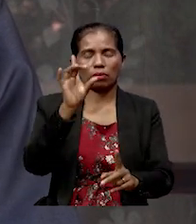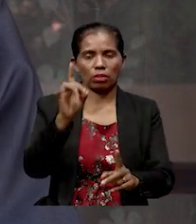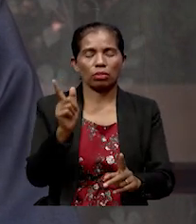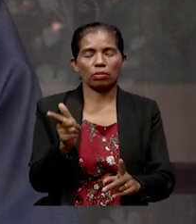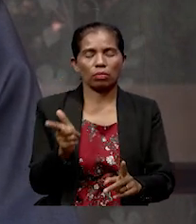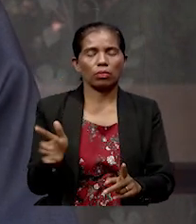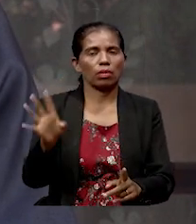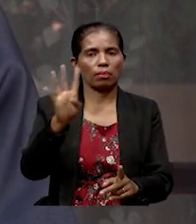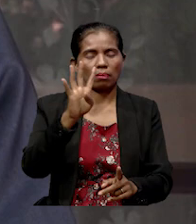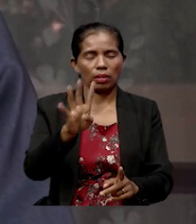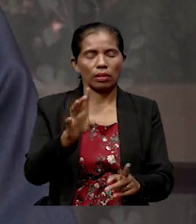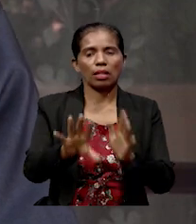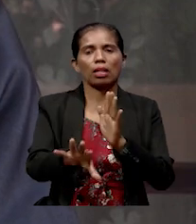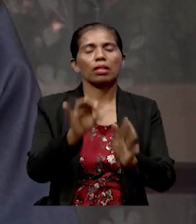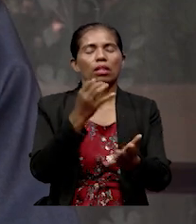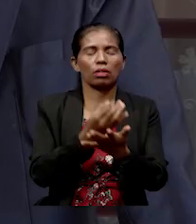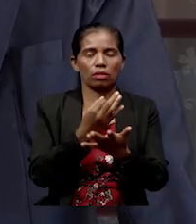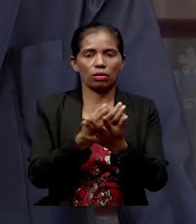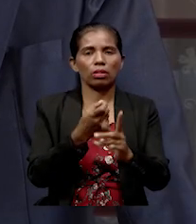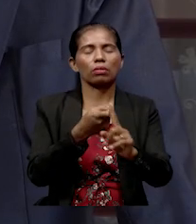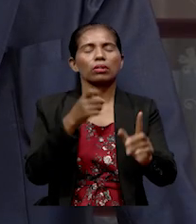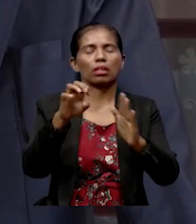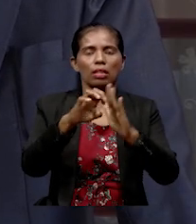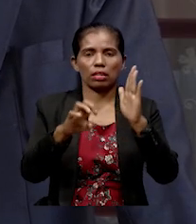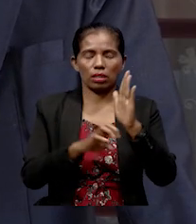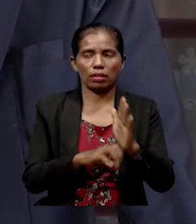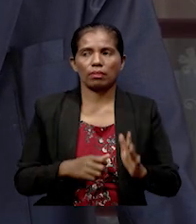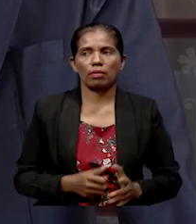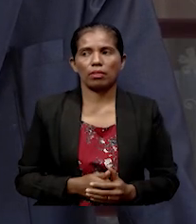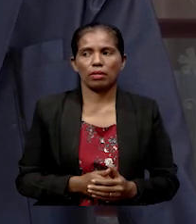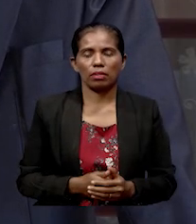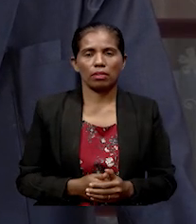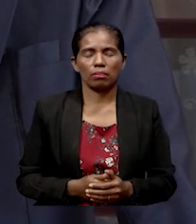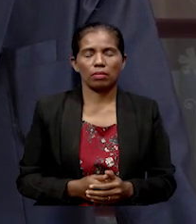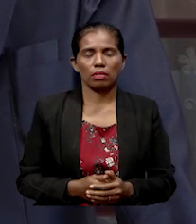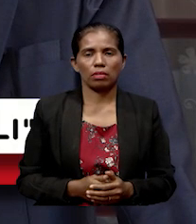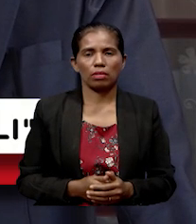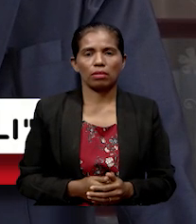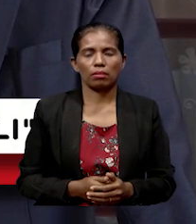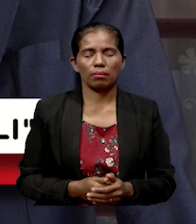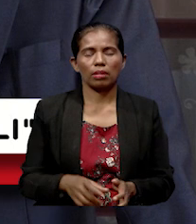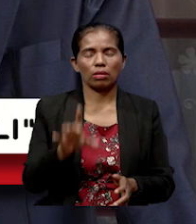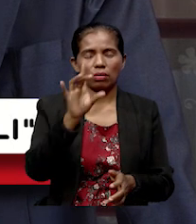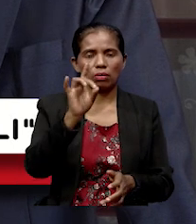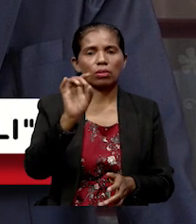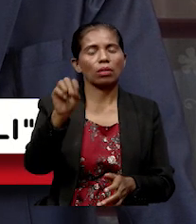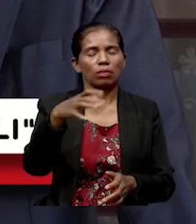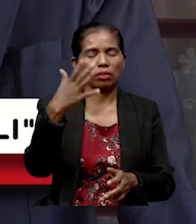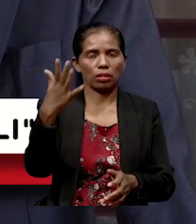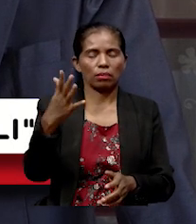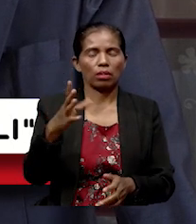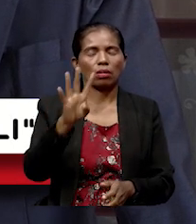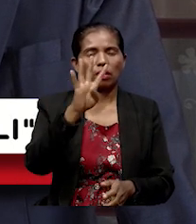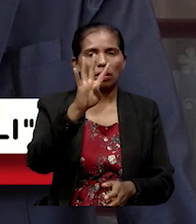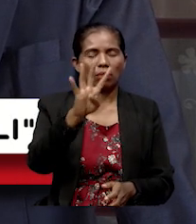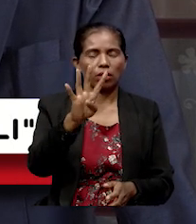8-24, retan salário mensal, husi Estado. Balo sai 8-14, ou oh, balo sai 4-7,